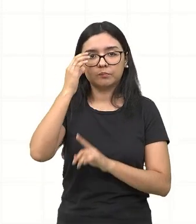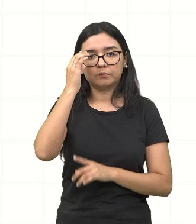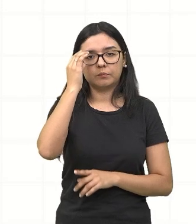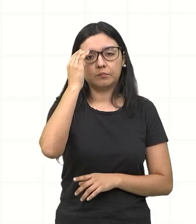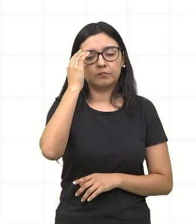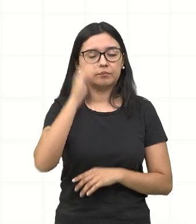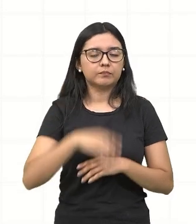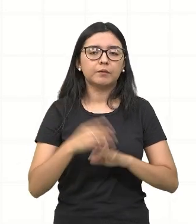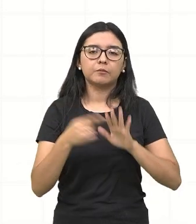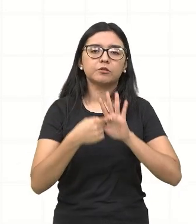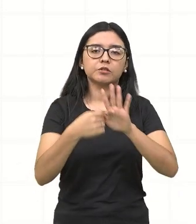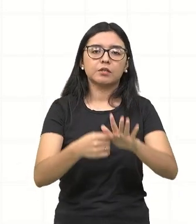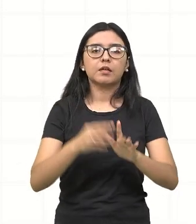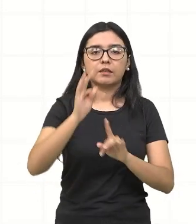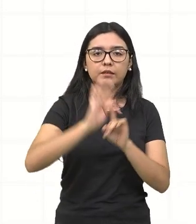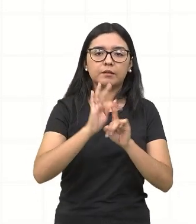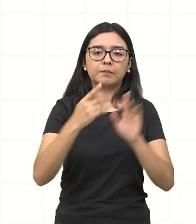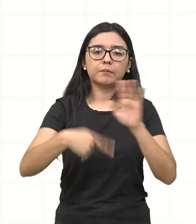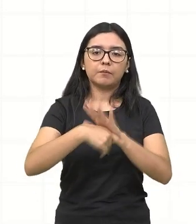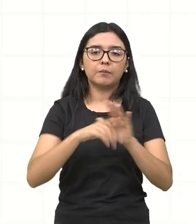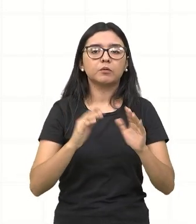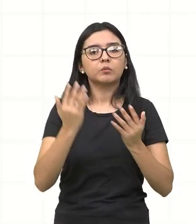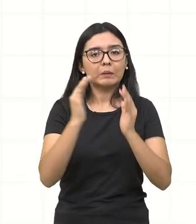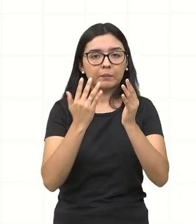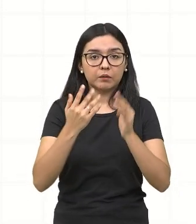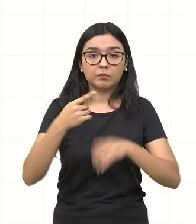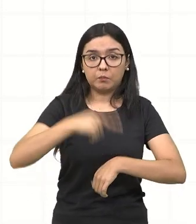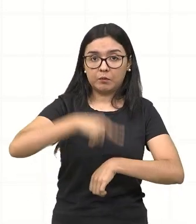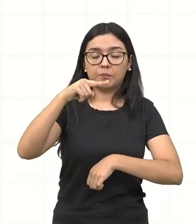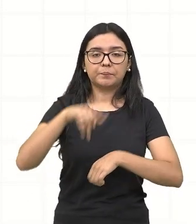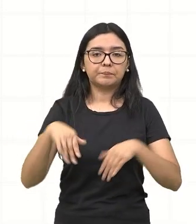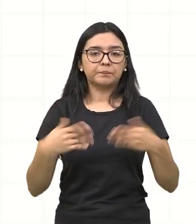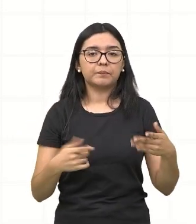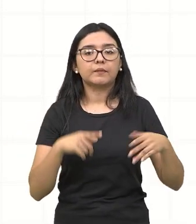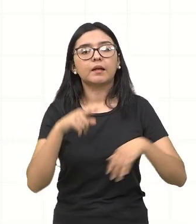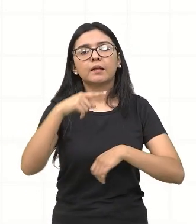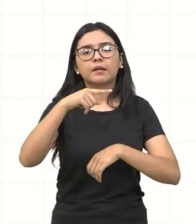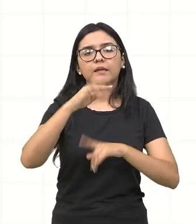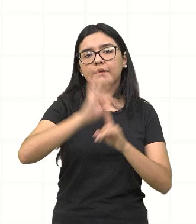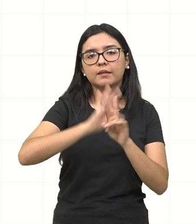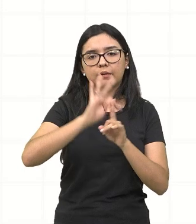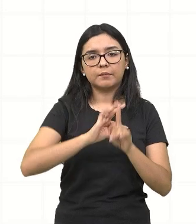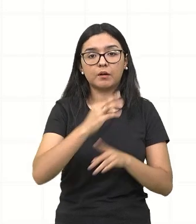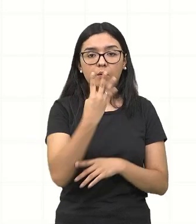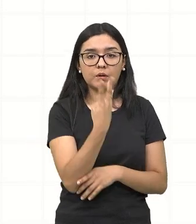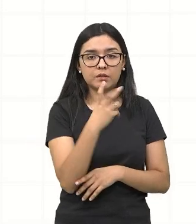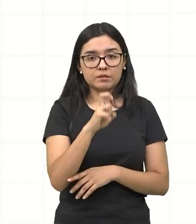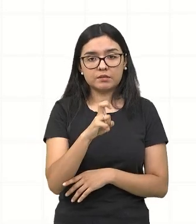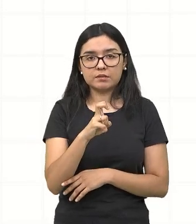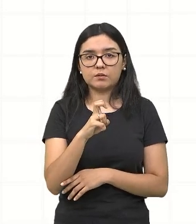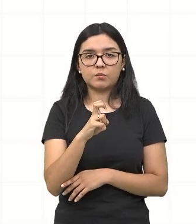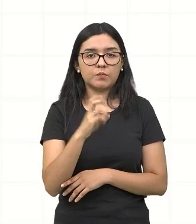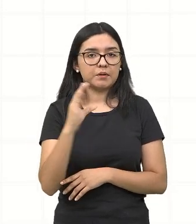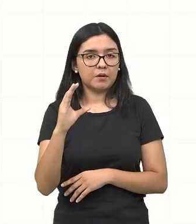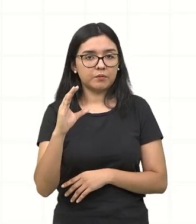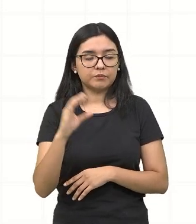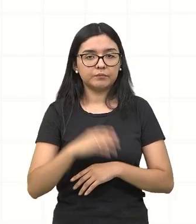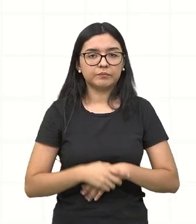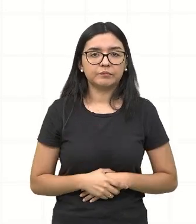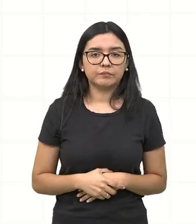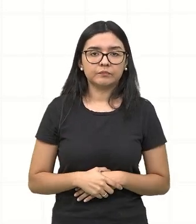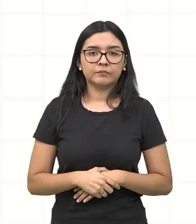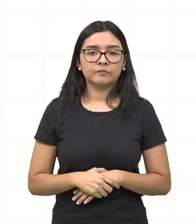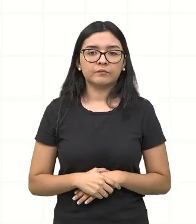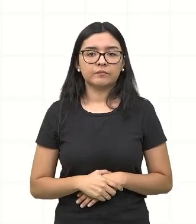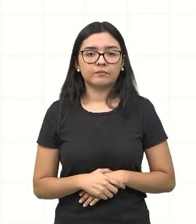está indicando a temperatura do momento, E essa temperatura aqui quer dizer 45 graus.